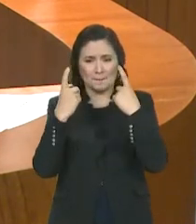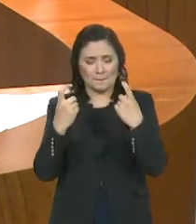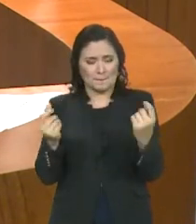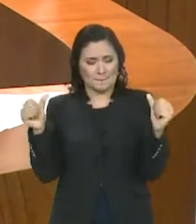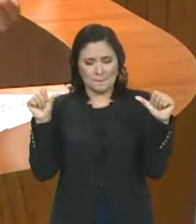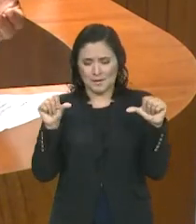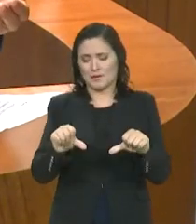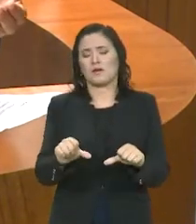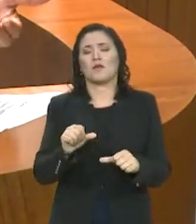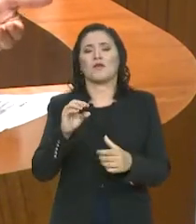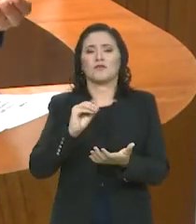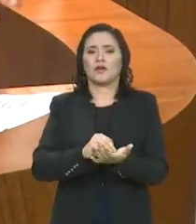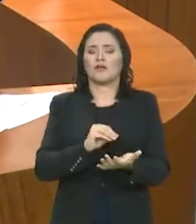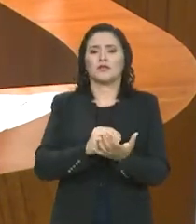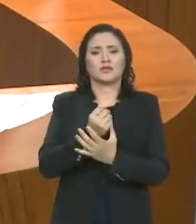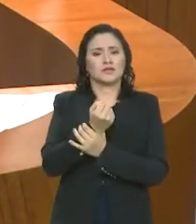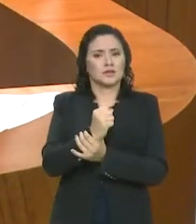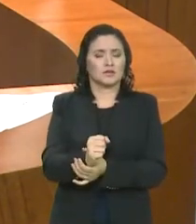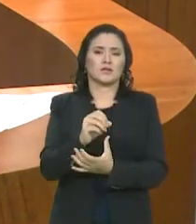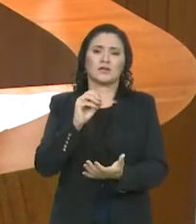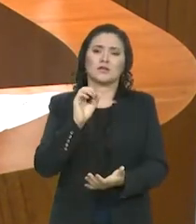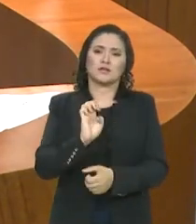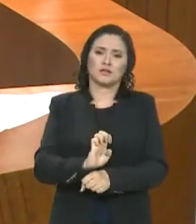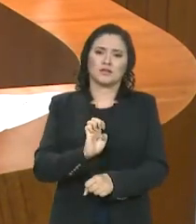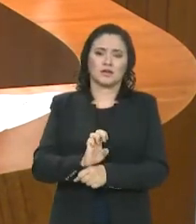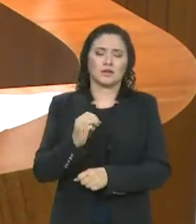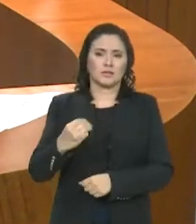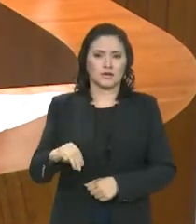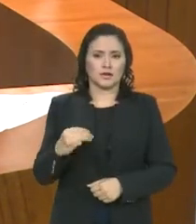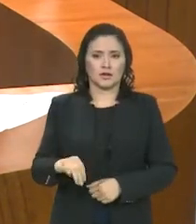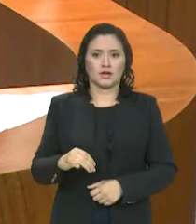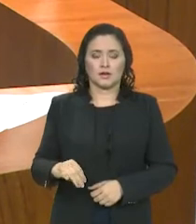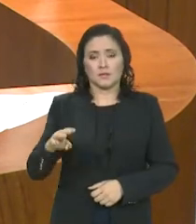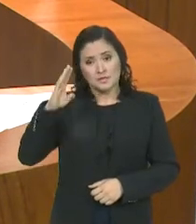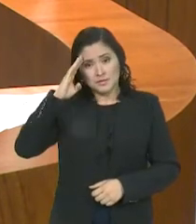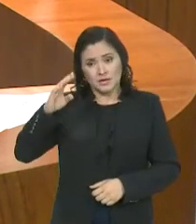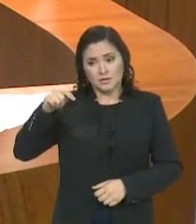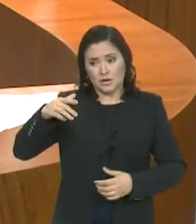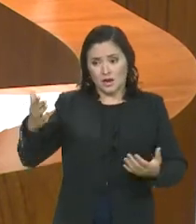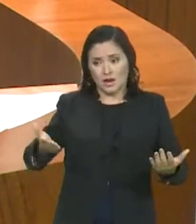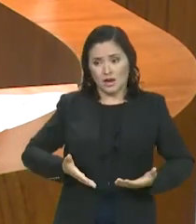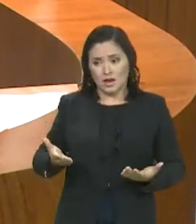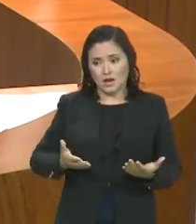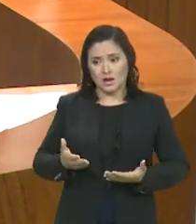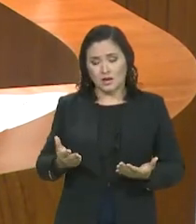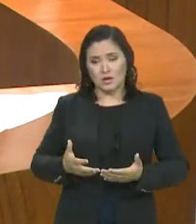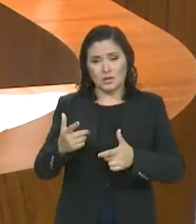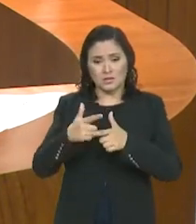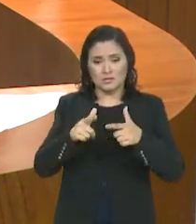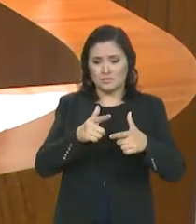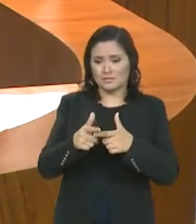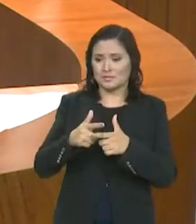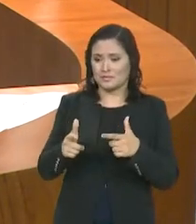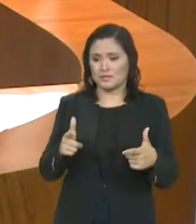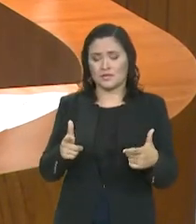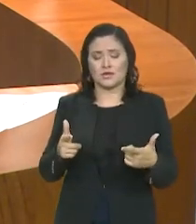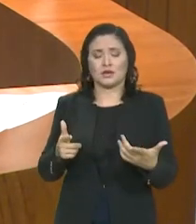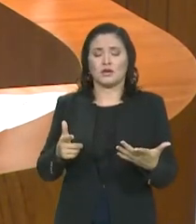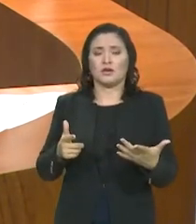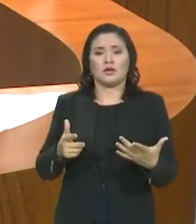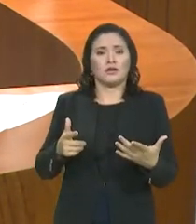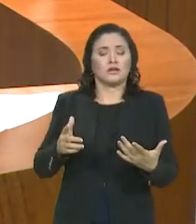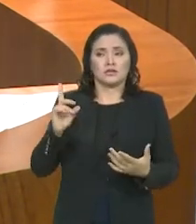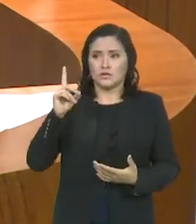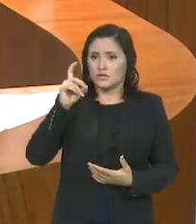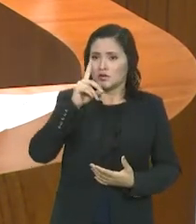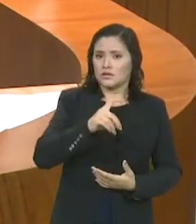do Estado do Maranhão. Inclusive, nesse momento de crise, solicitamos o apoio da Força Nacional. Então, agradeço